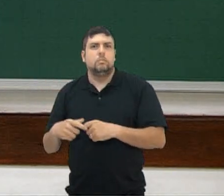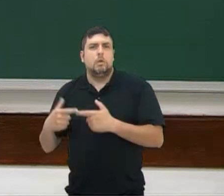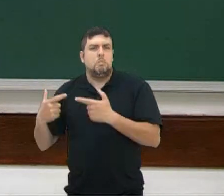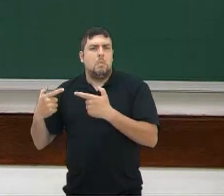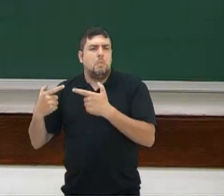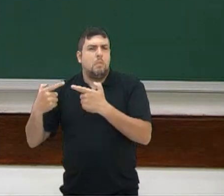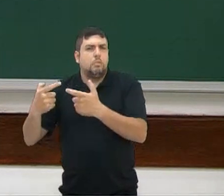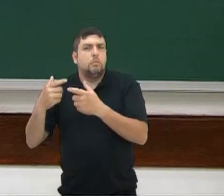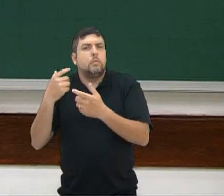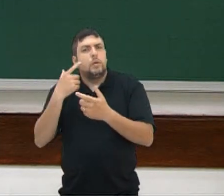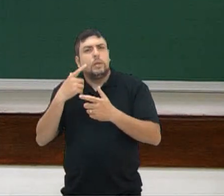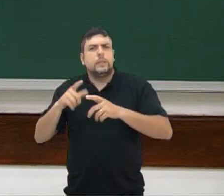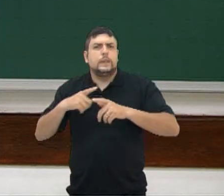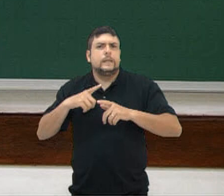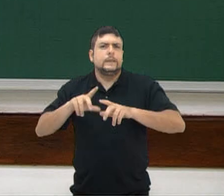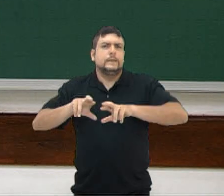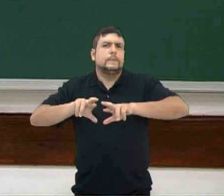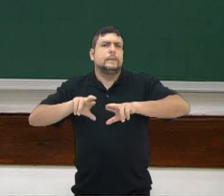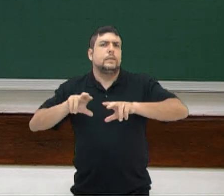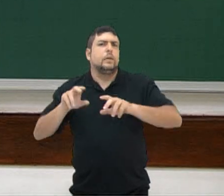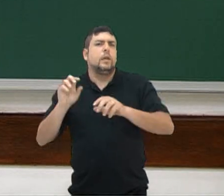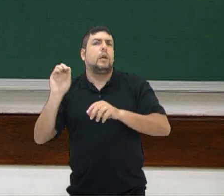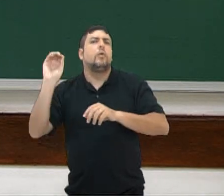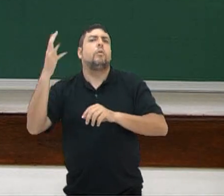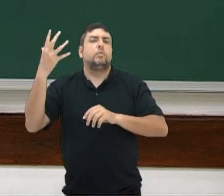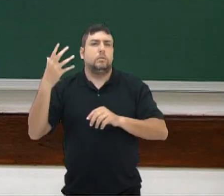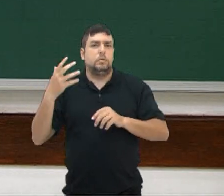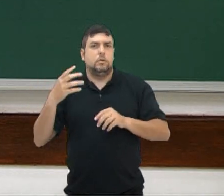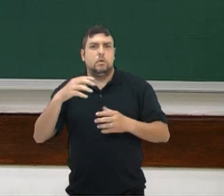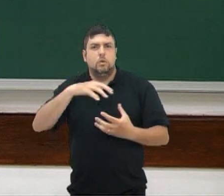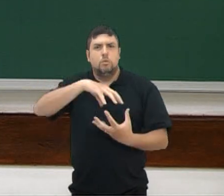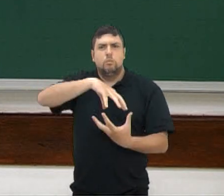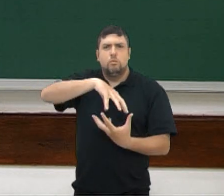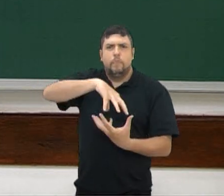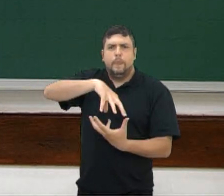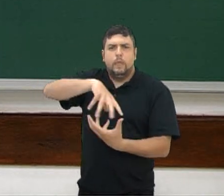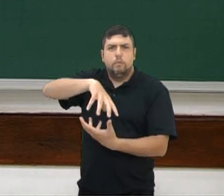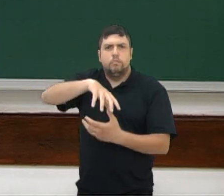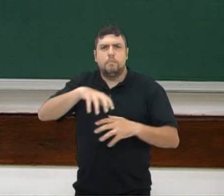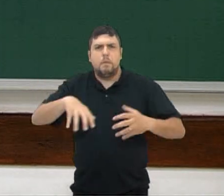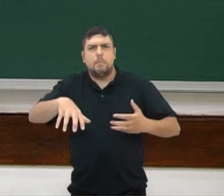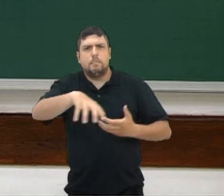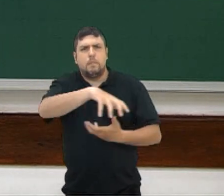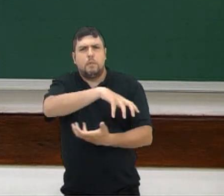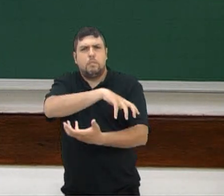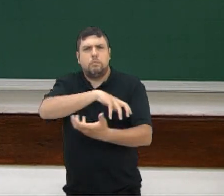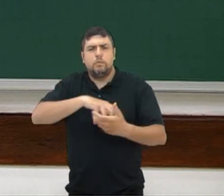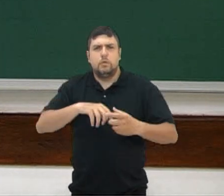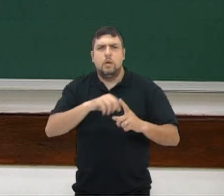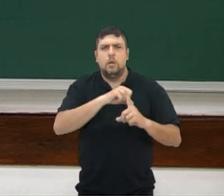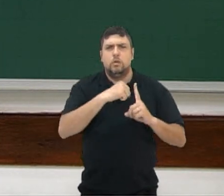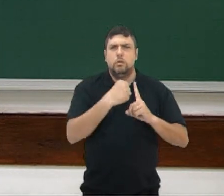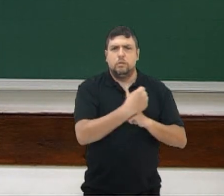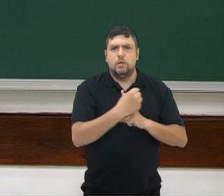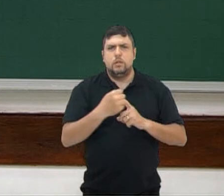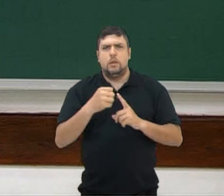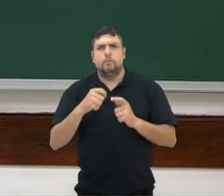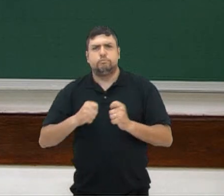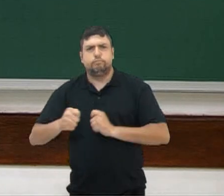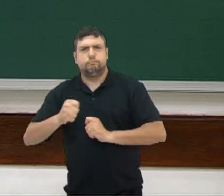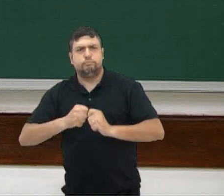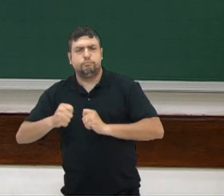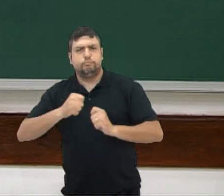de questões que acontecem no mundo, então é uma época muito efervescente, e socialmente, economicamente, politicamente.